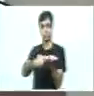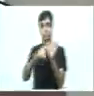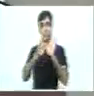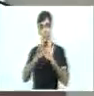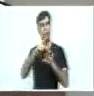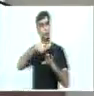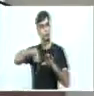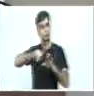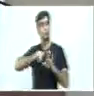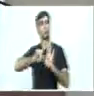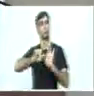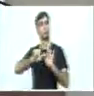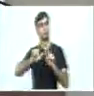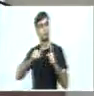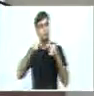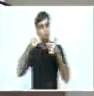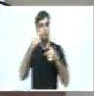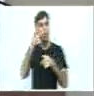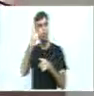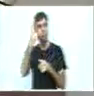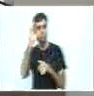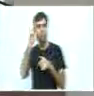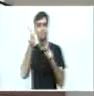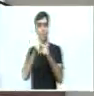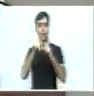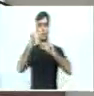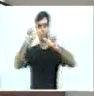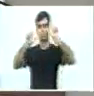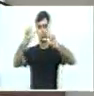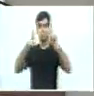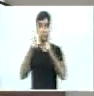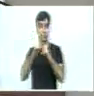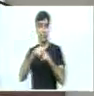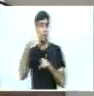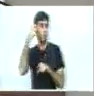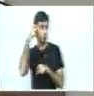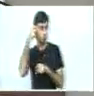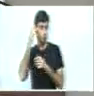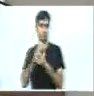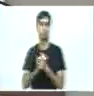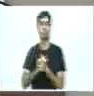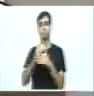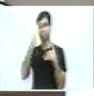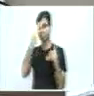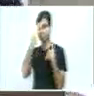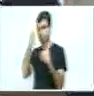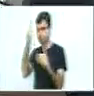vamos continuar assistindo a Câmara através da rádio. Muito obrigado, senhor presidente.